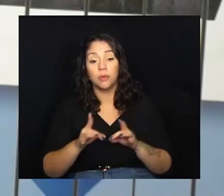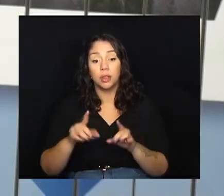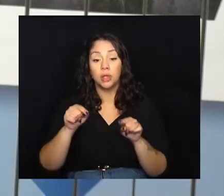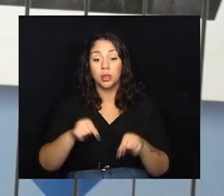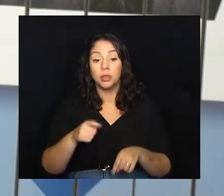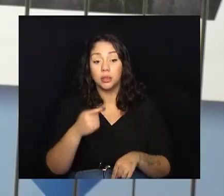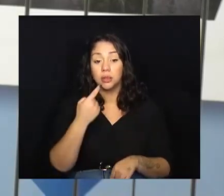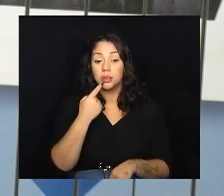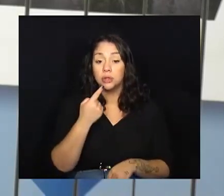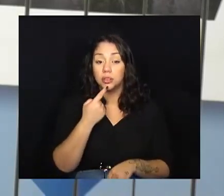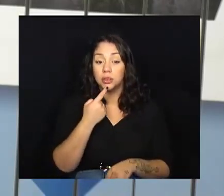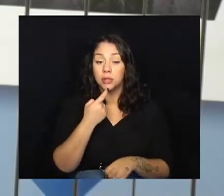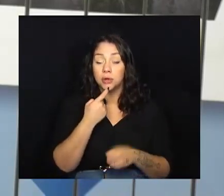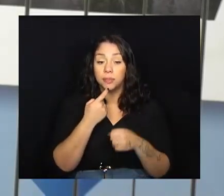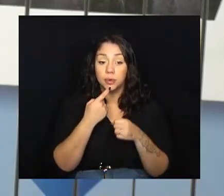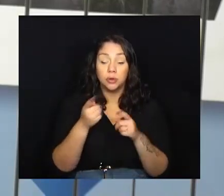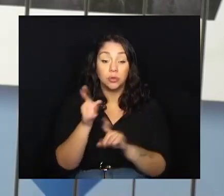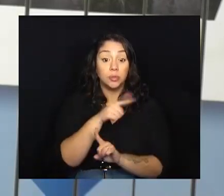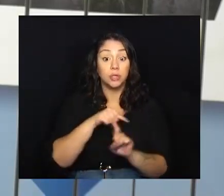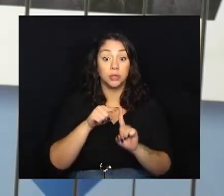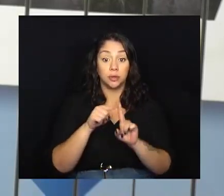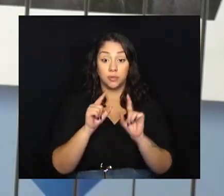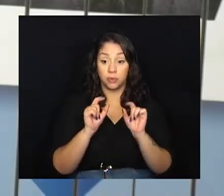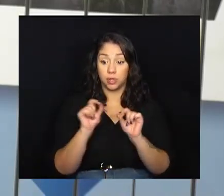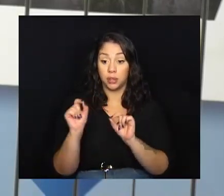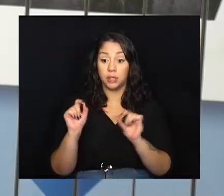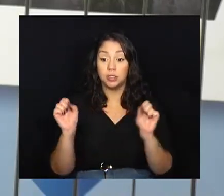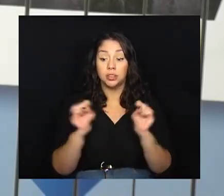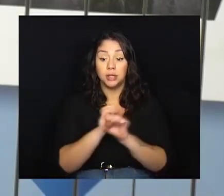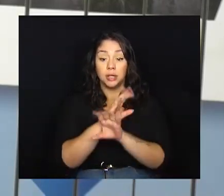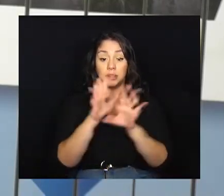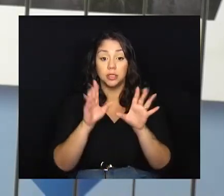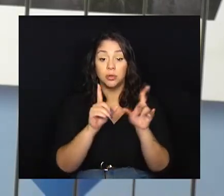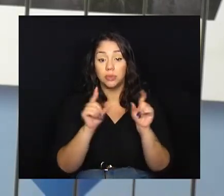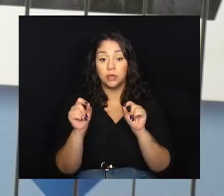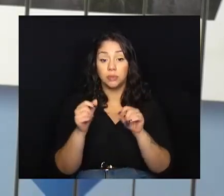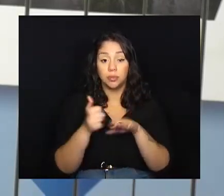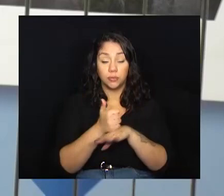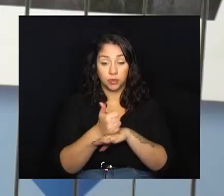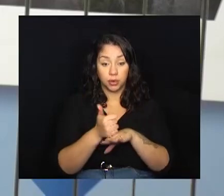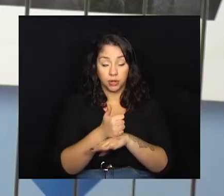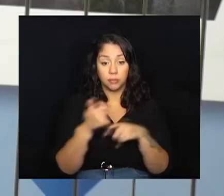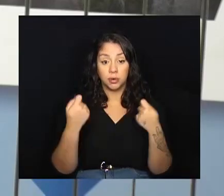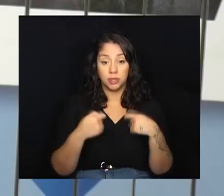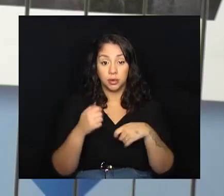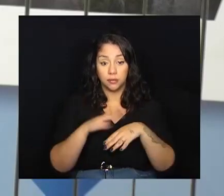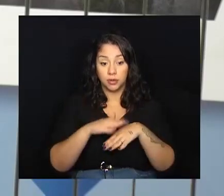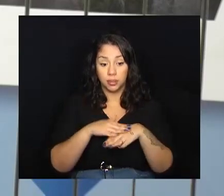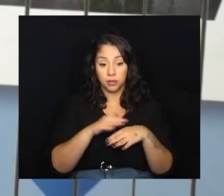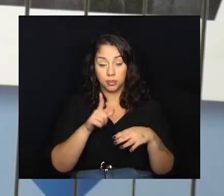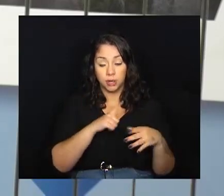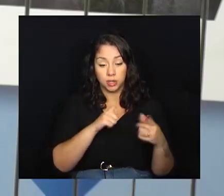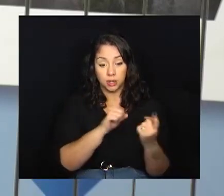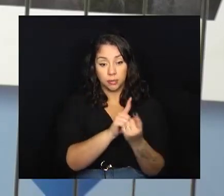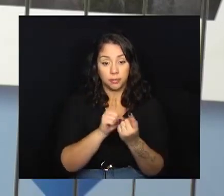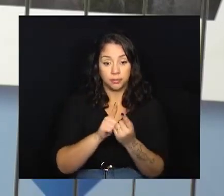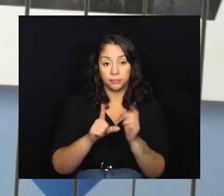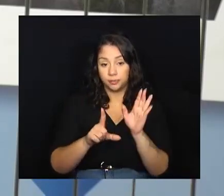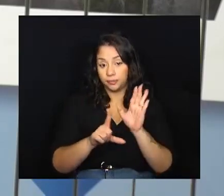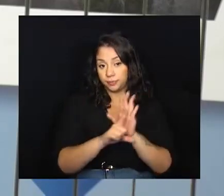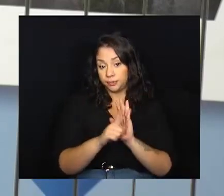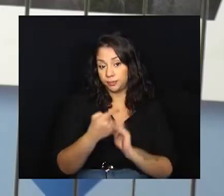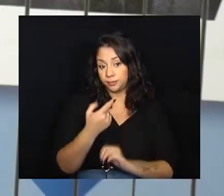o objetivo é esclarecer o que esses profissionais devem fazer para atender a lei